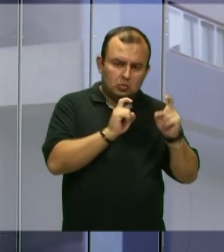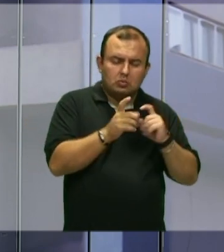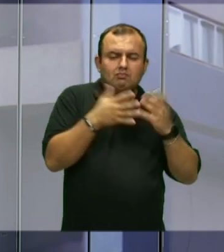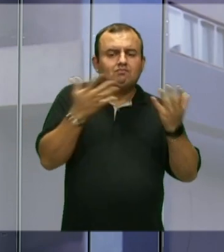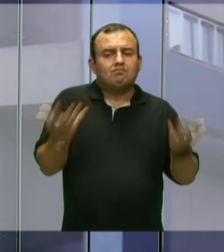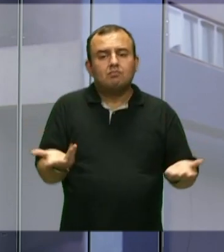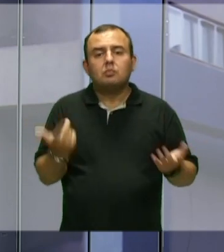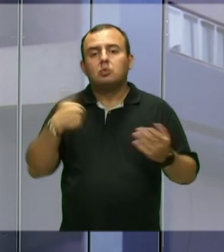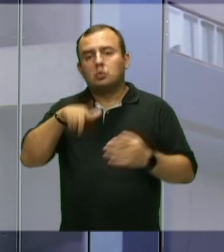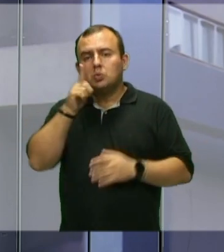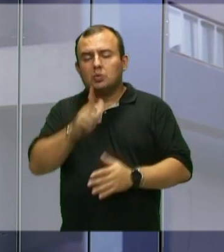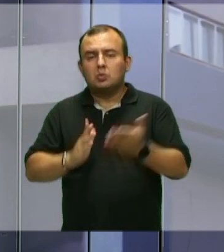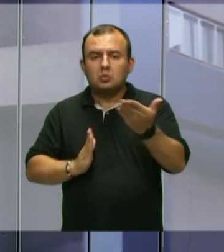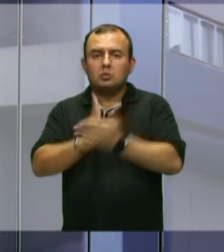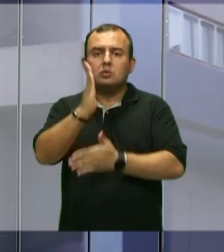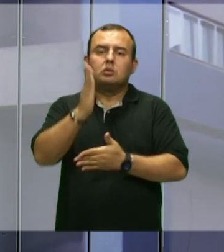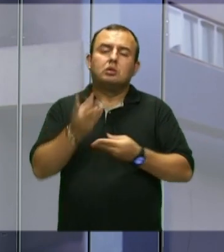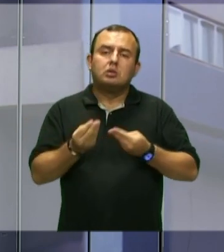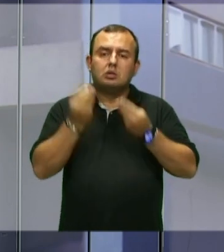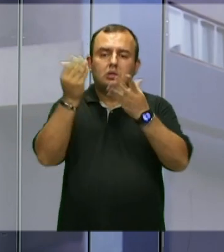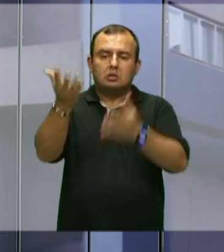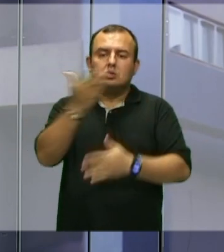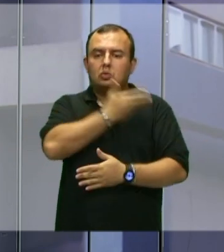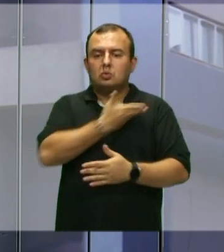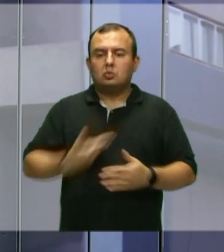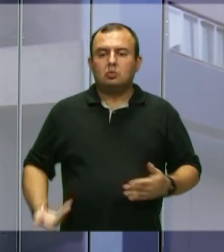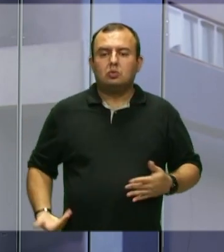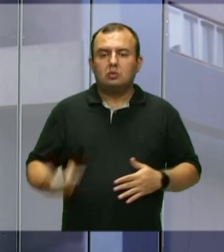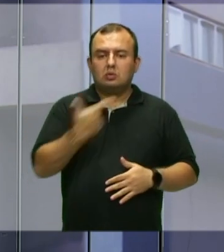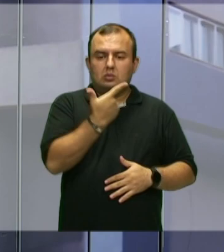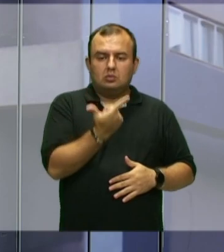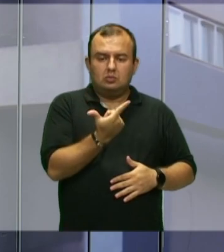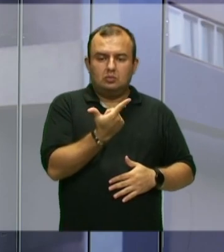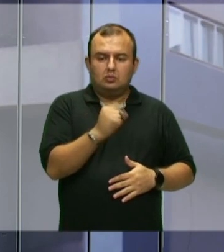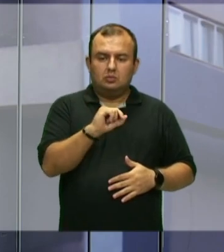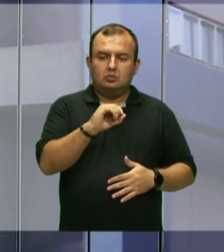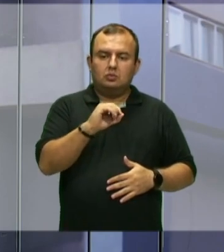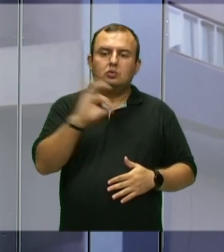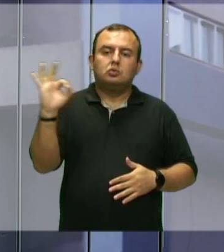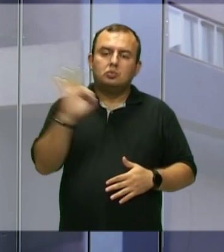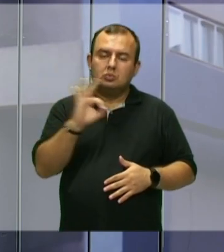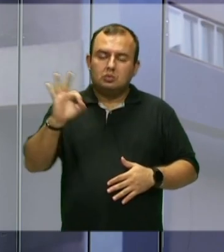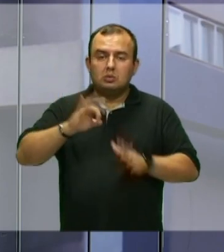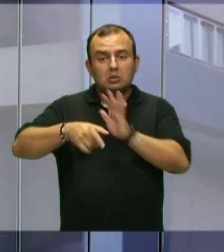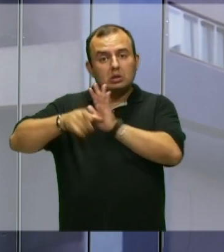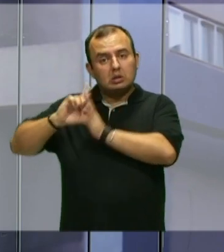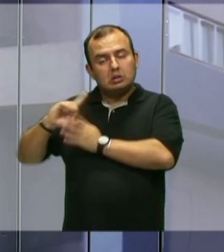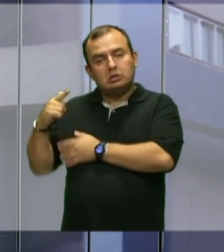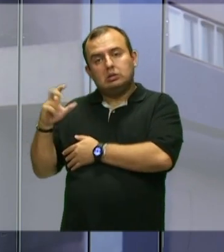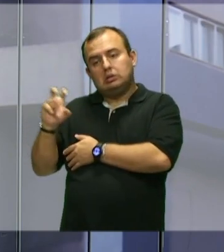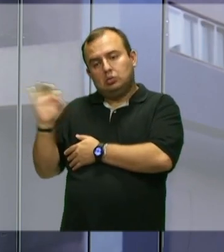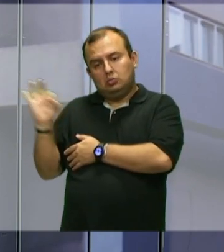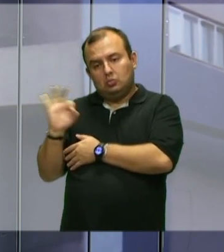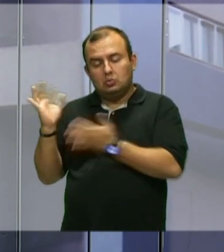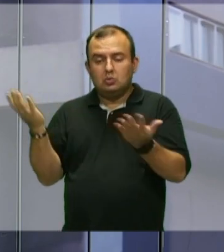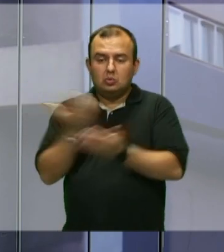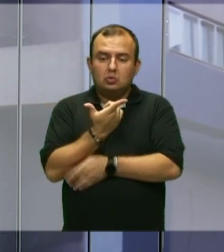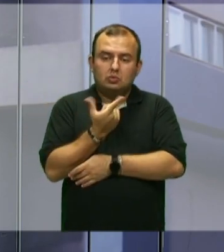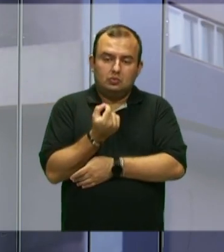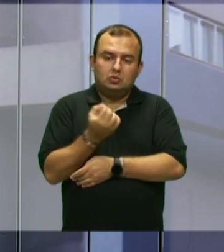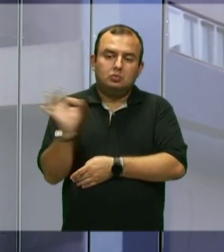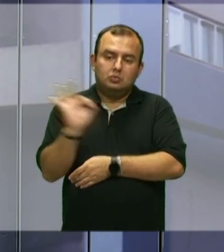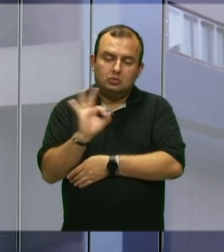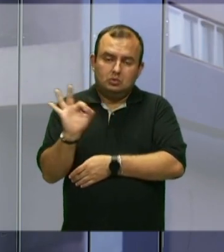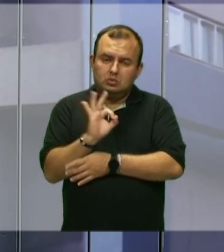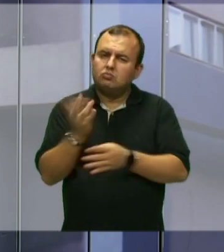E a gente conseguiu avançar e entregar para o governo 20%, onde era 5% do orçamento por decreto. Isso